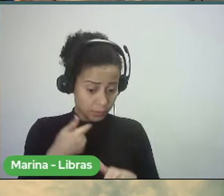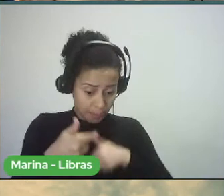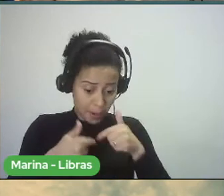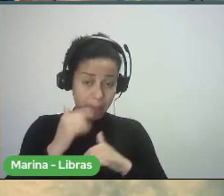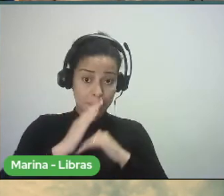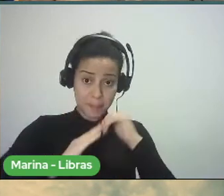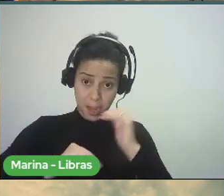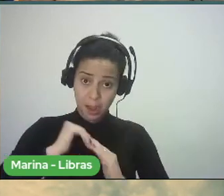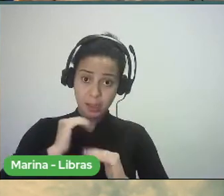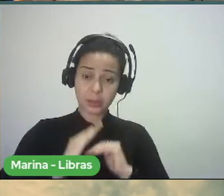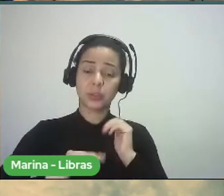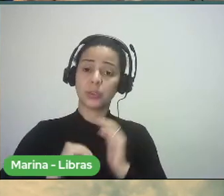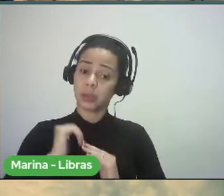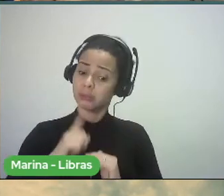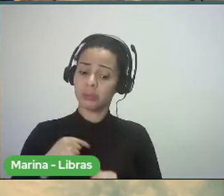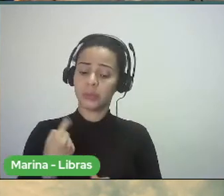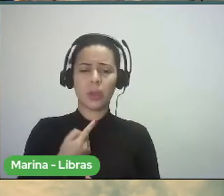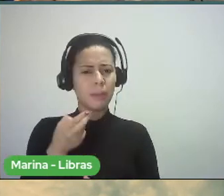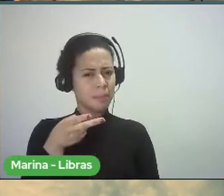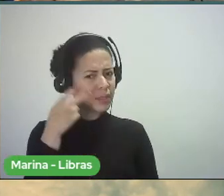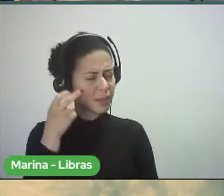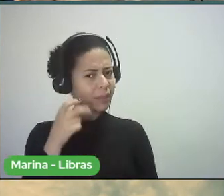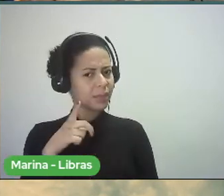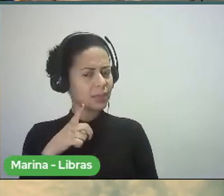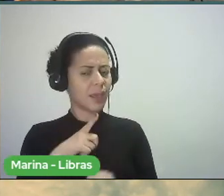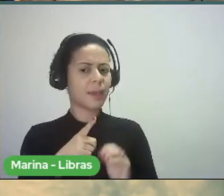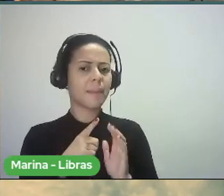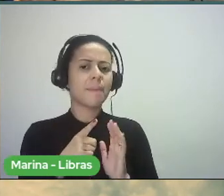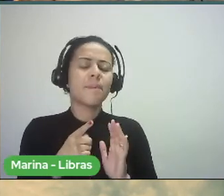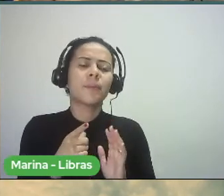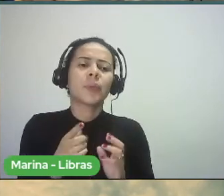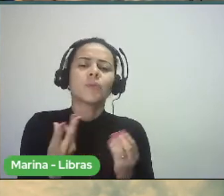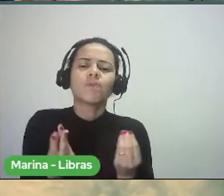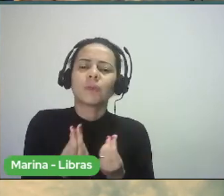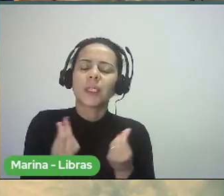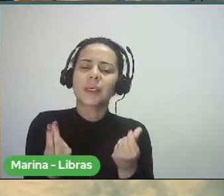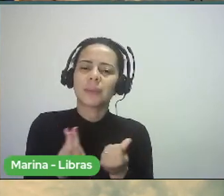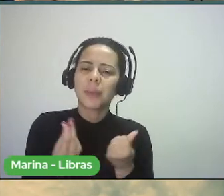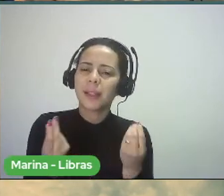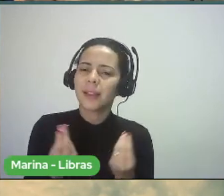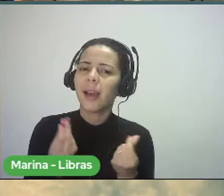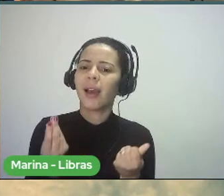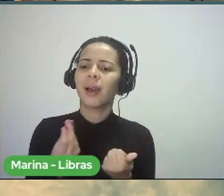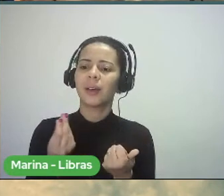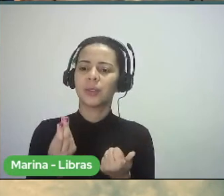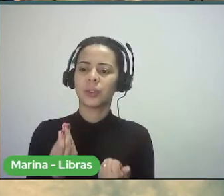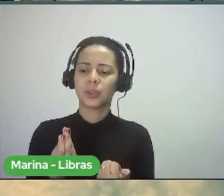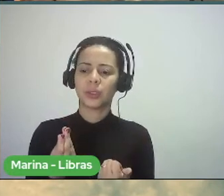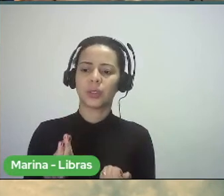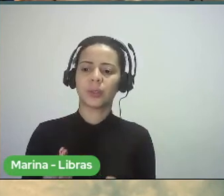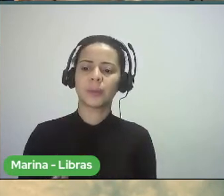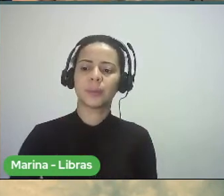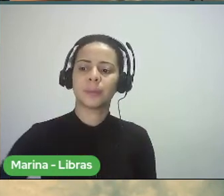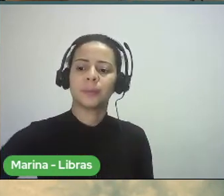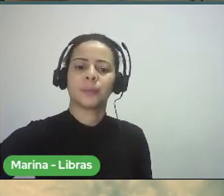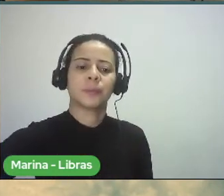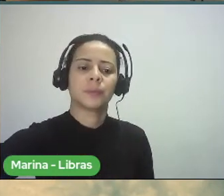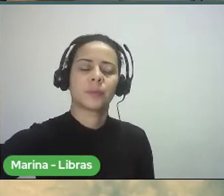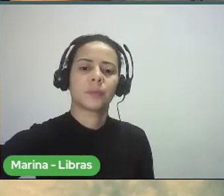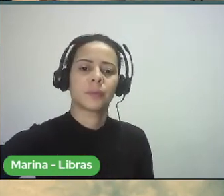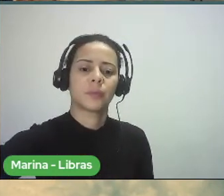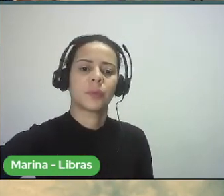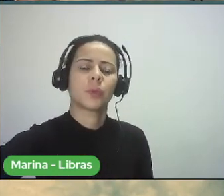chama de padrões em Fatos a gente precisa ter a sensibilidade para entender quando que a gente consegue